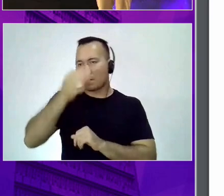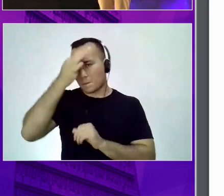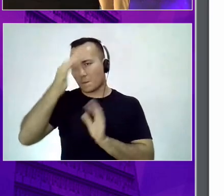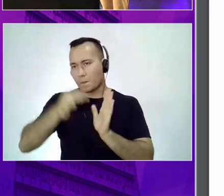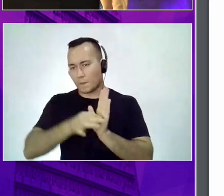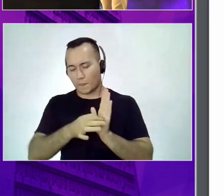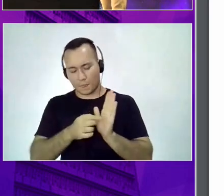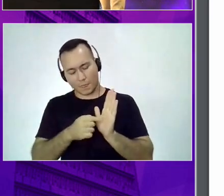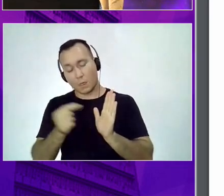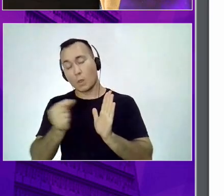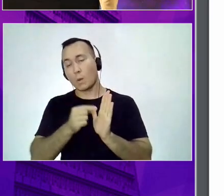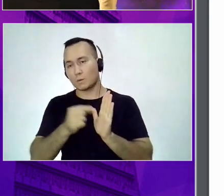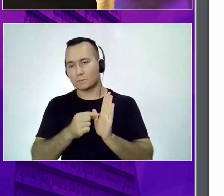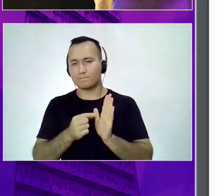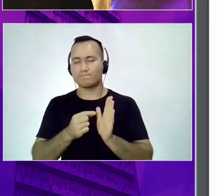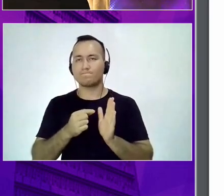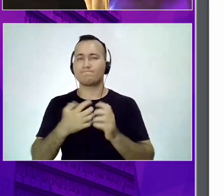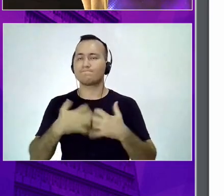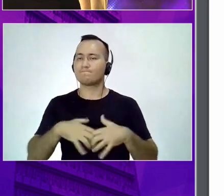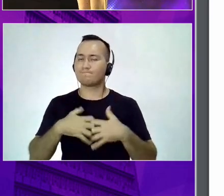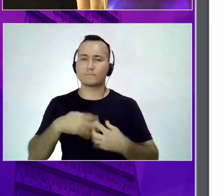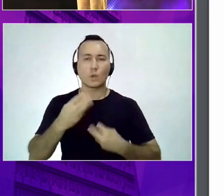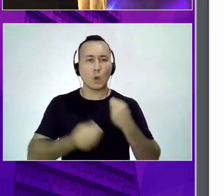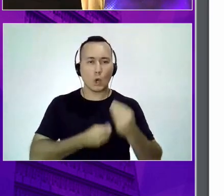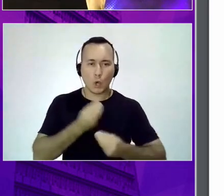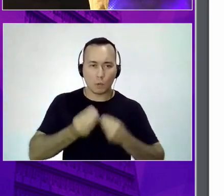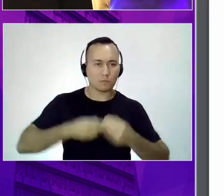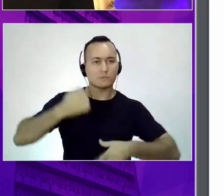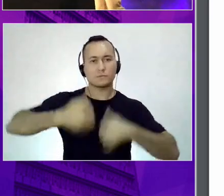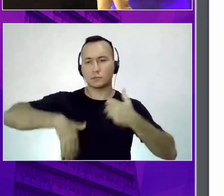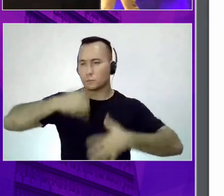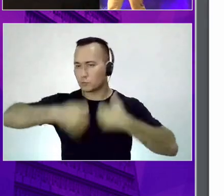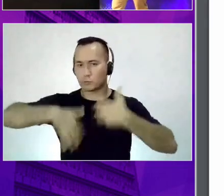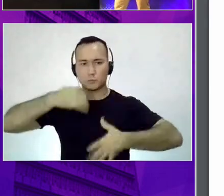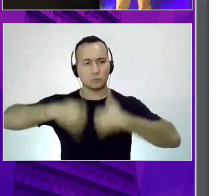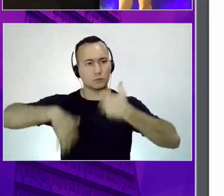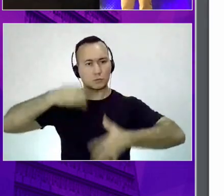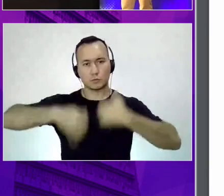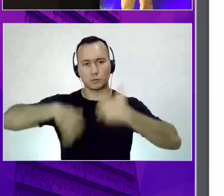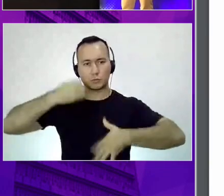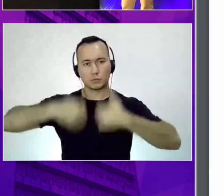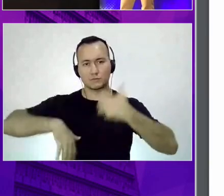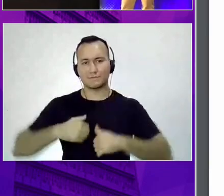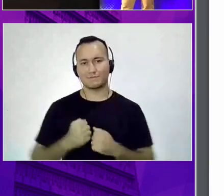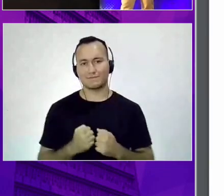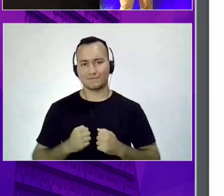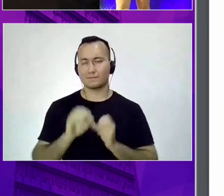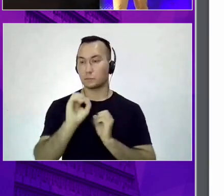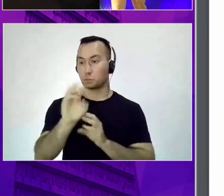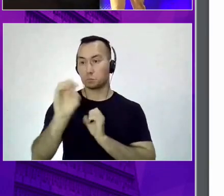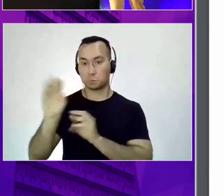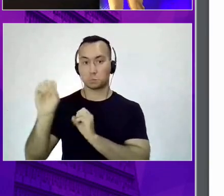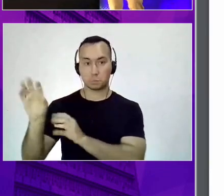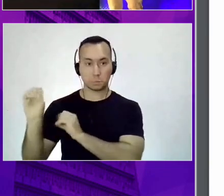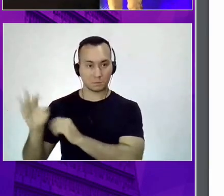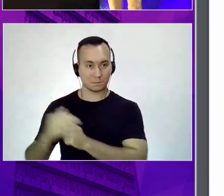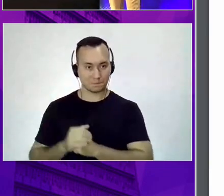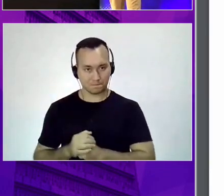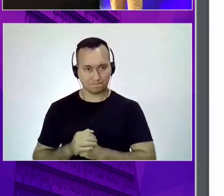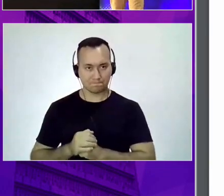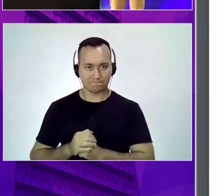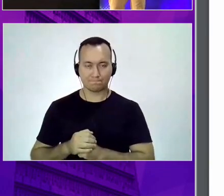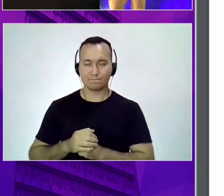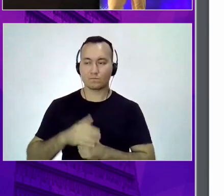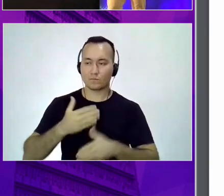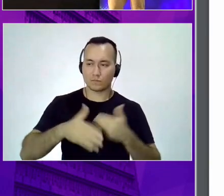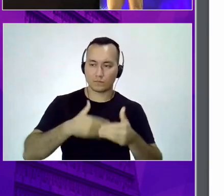também ajuda as pessoas a pensarem em dores e oportunidades, e sai com output de oportunidades priorizadas, mapeadas, e um